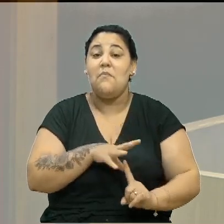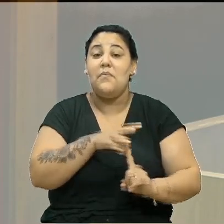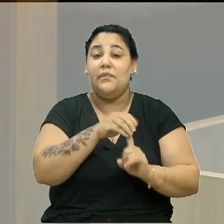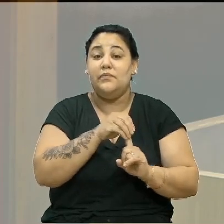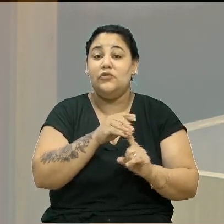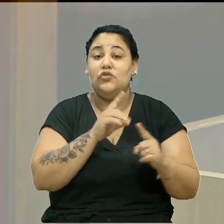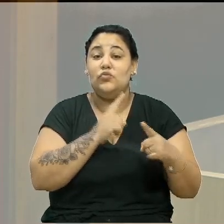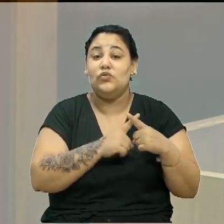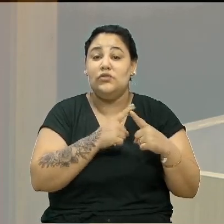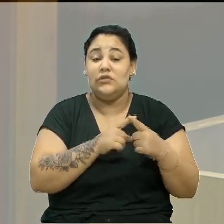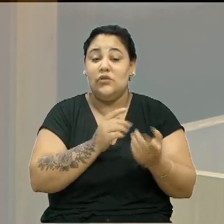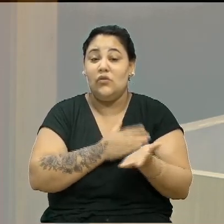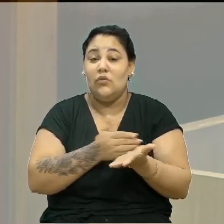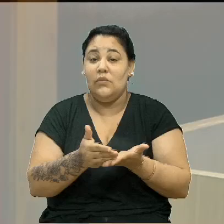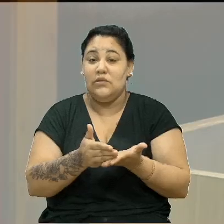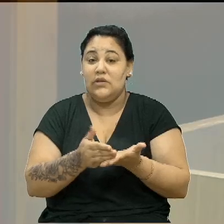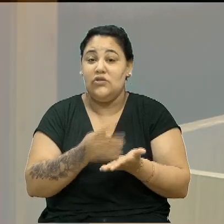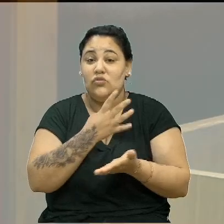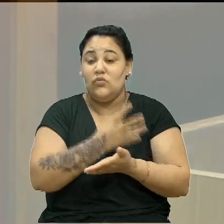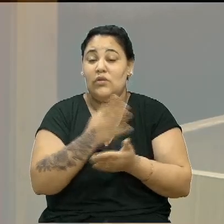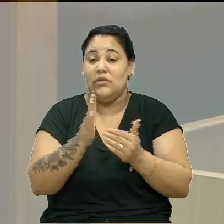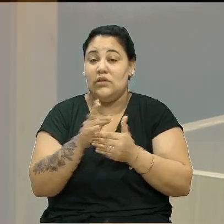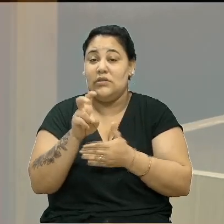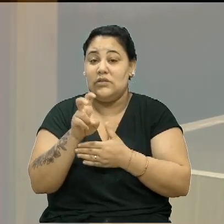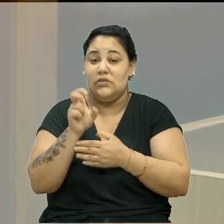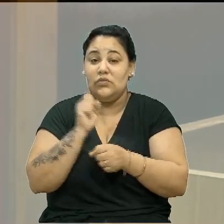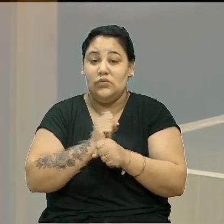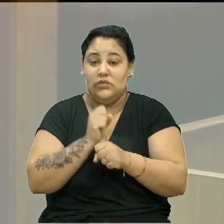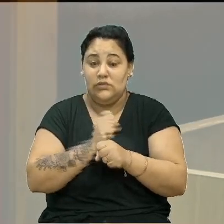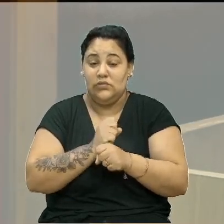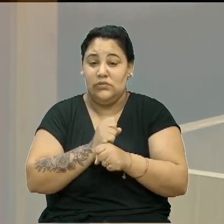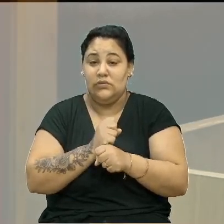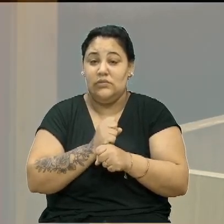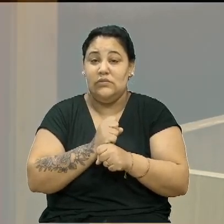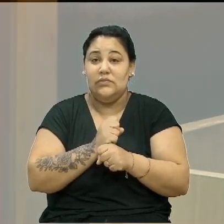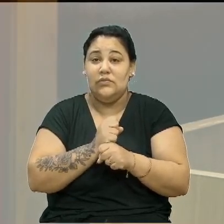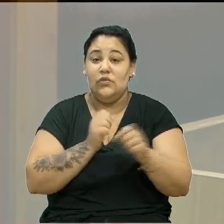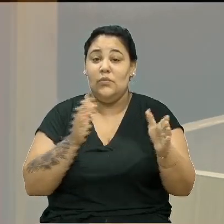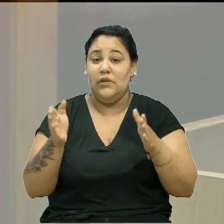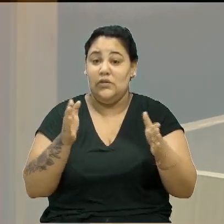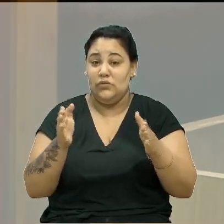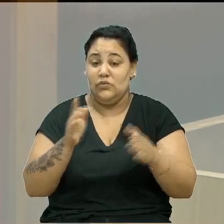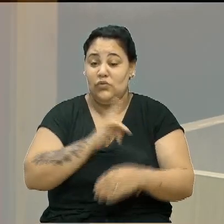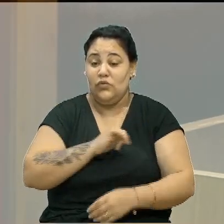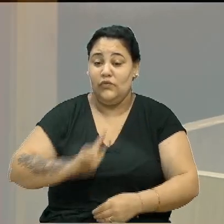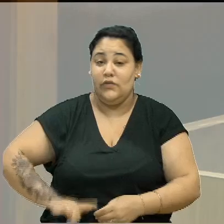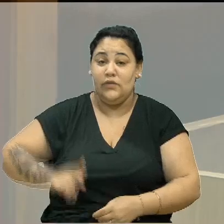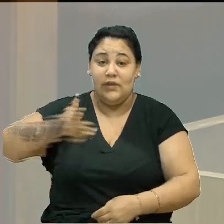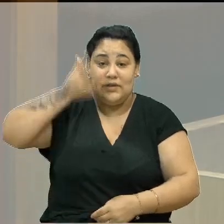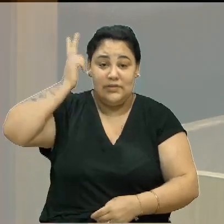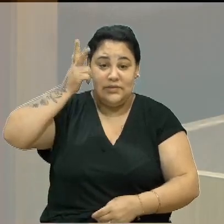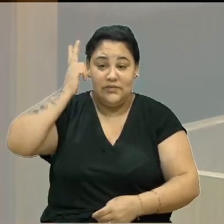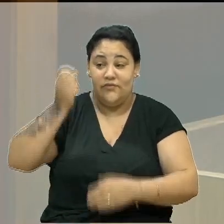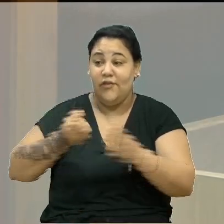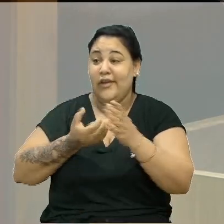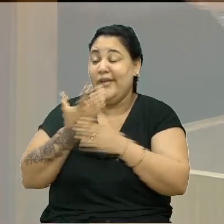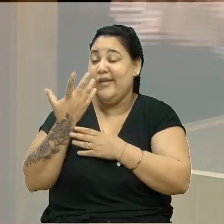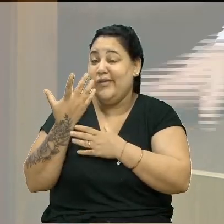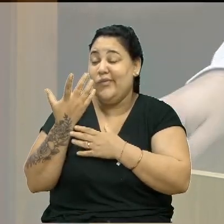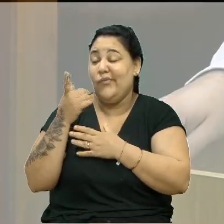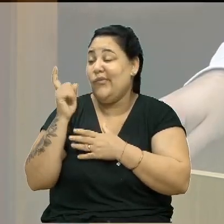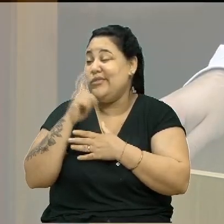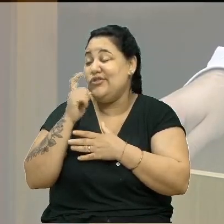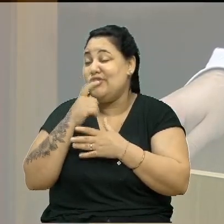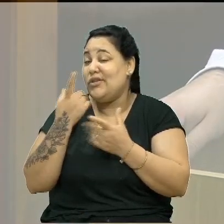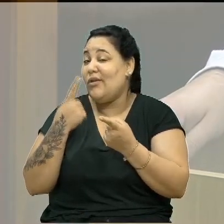Principalmente para começar de 4 a 5 anos. Lá no governo Cassina se criou a falsa ideia que se integralizaram